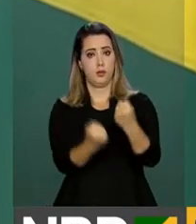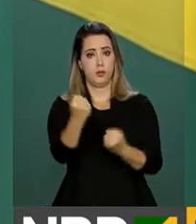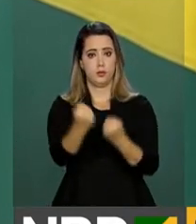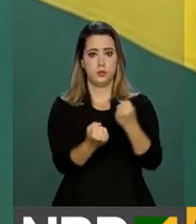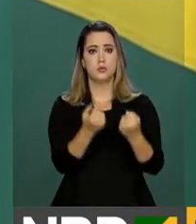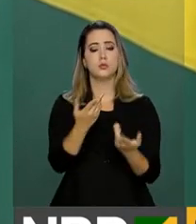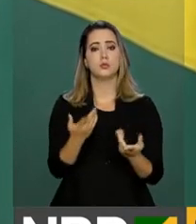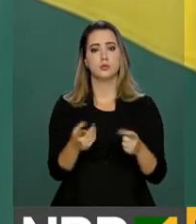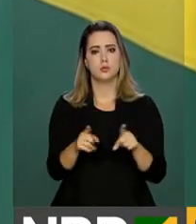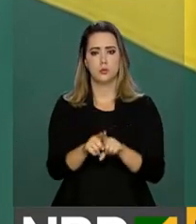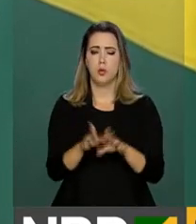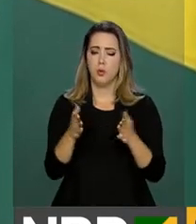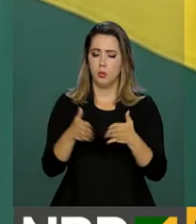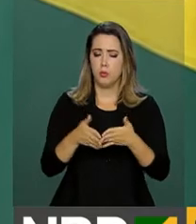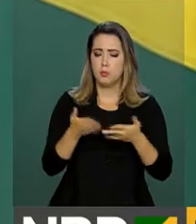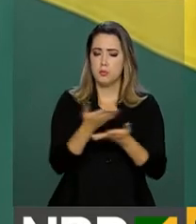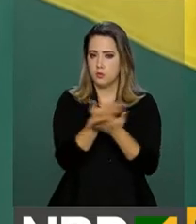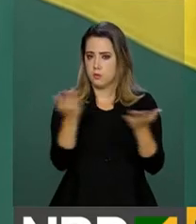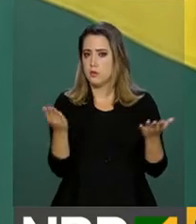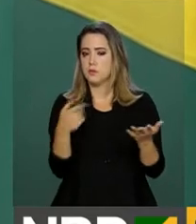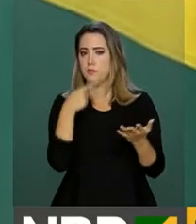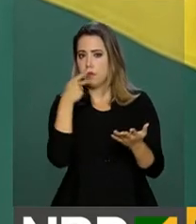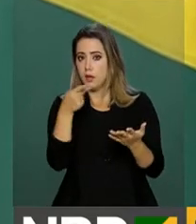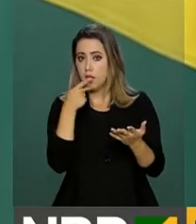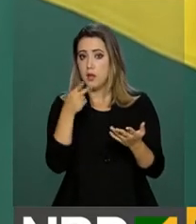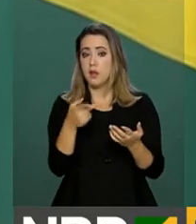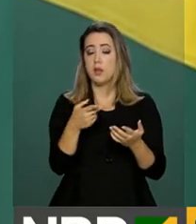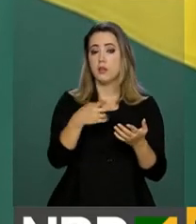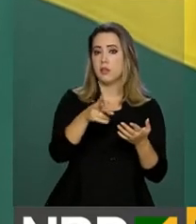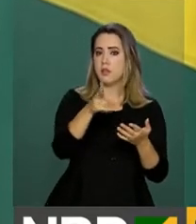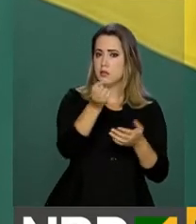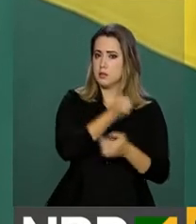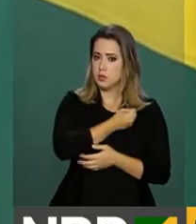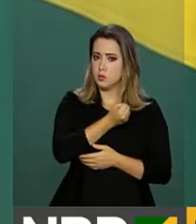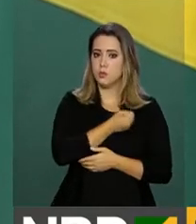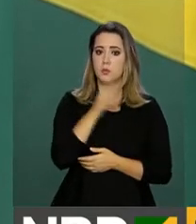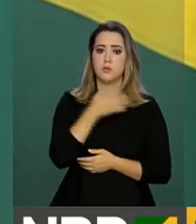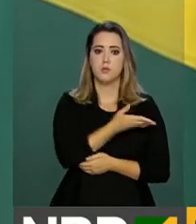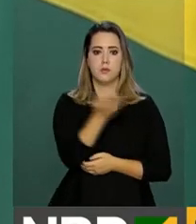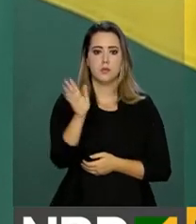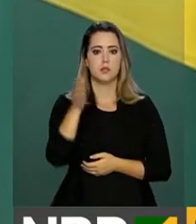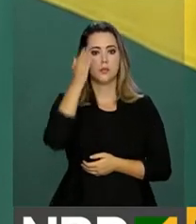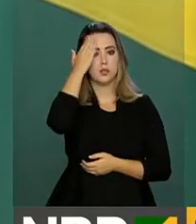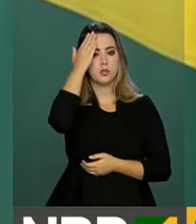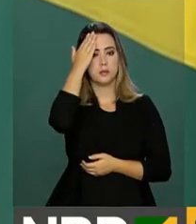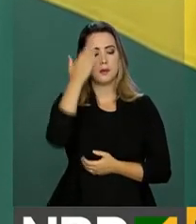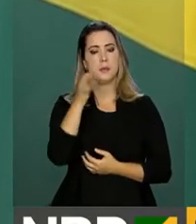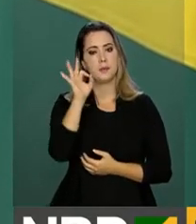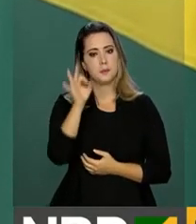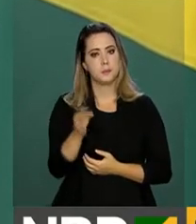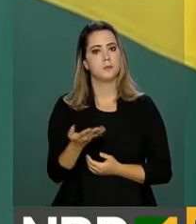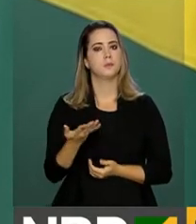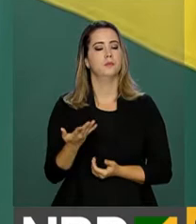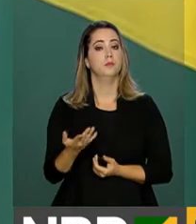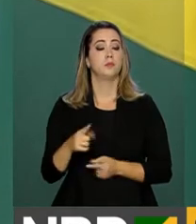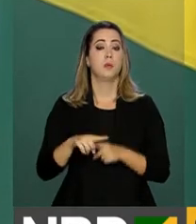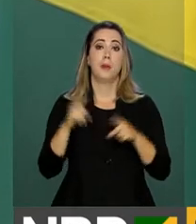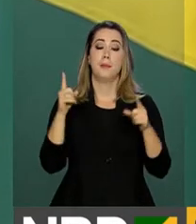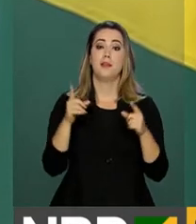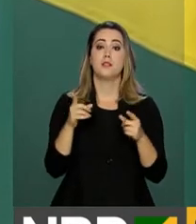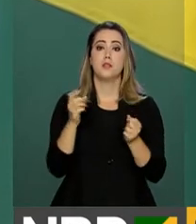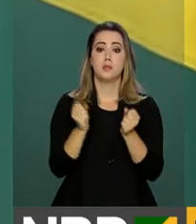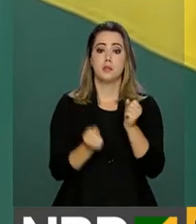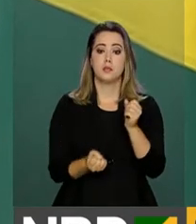recordar estes fatos a equipe já é já são todos eles de conhecimento público não é mas a produção de veículos